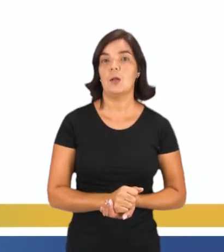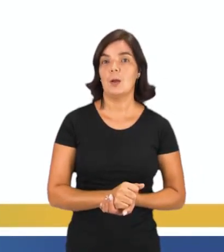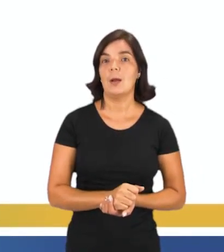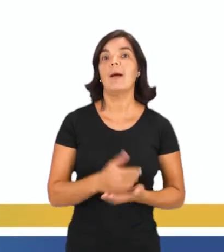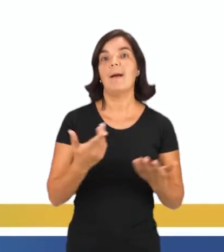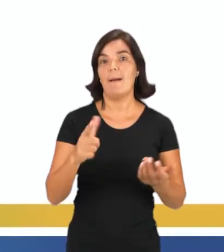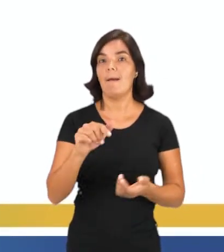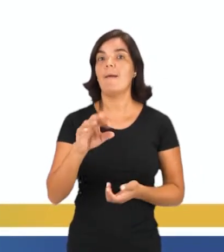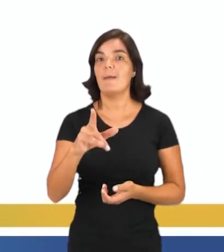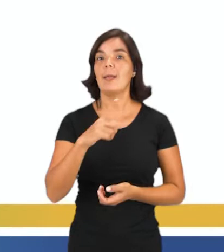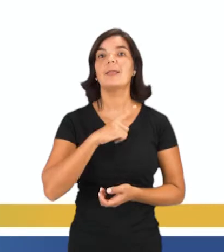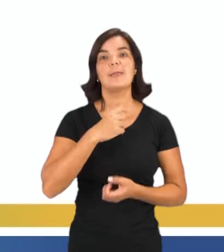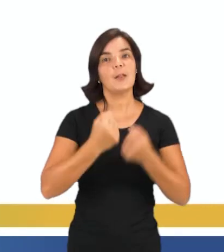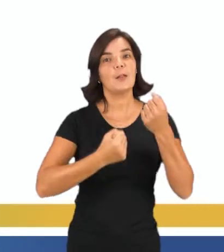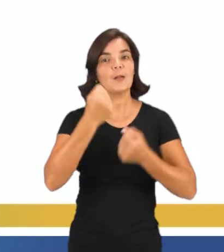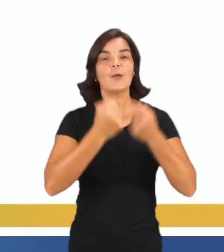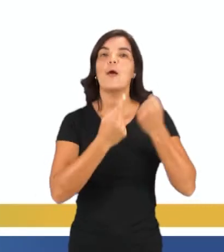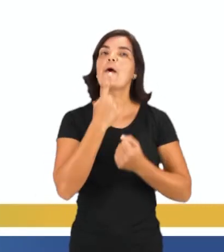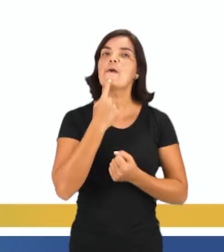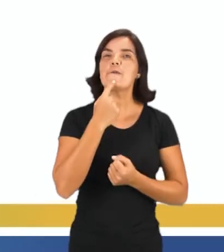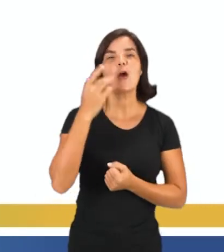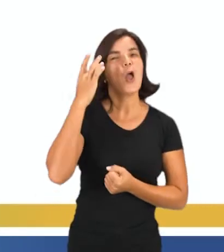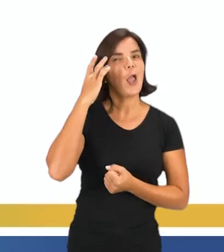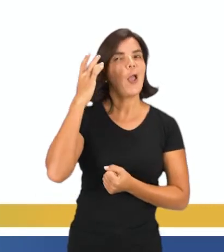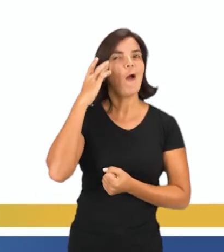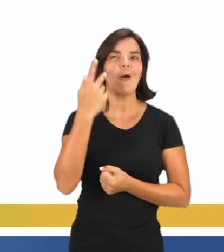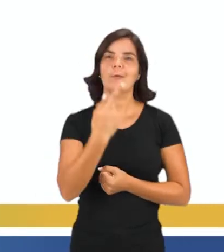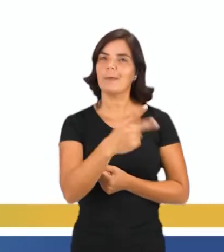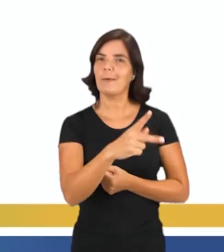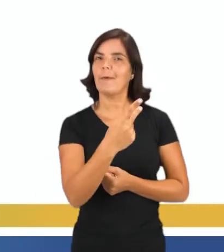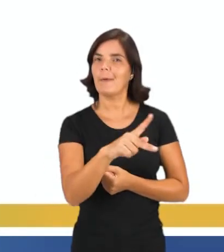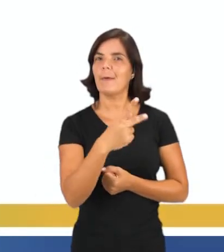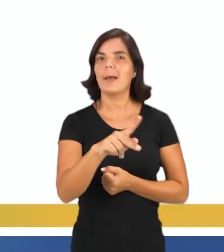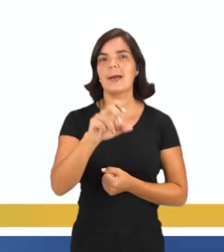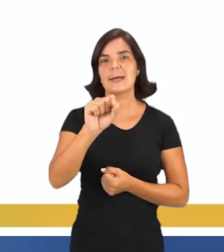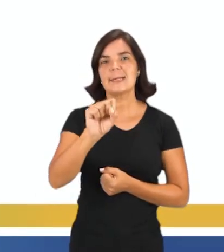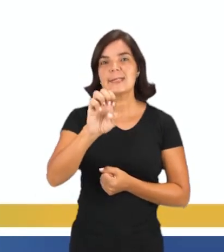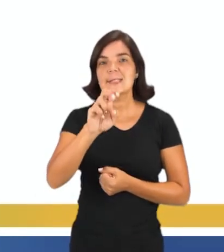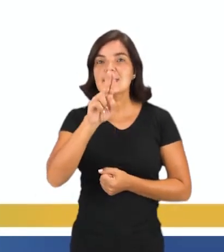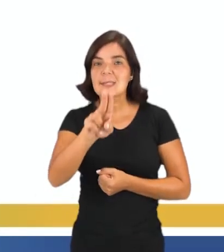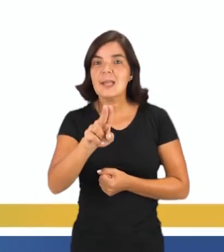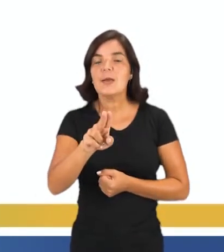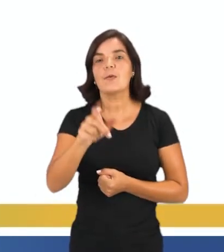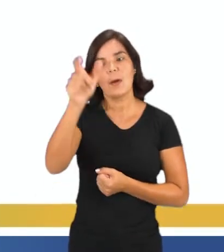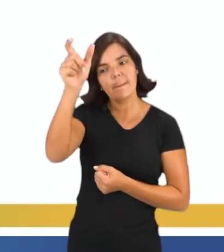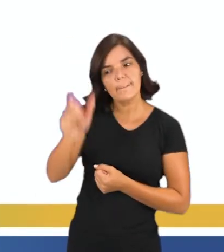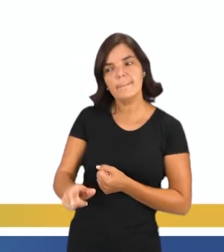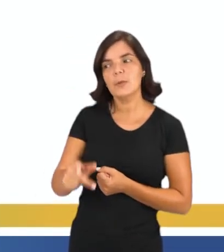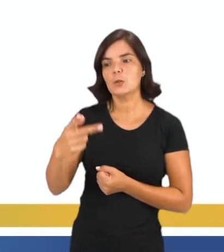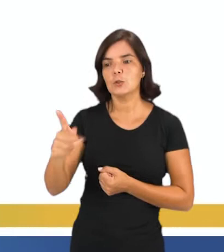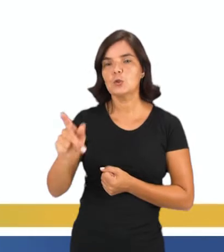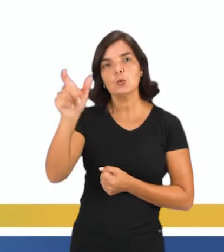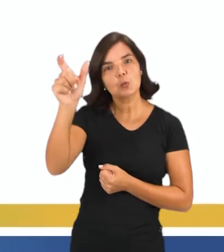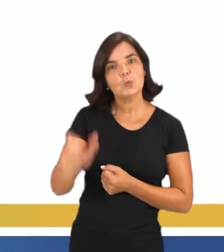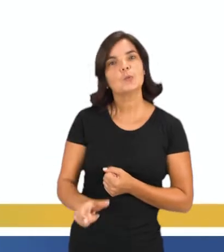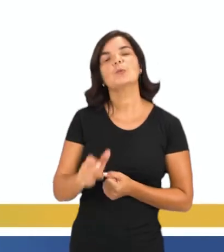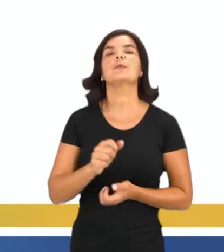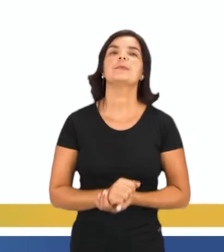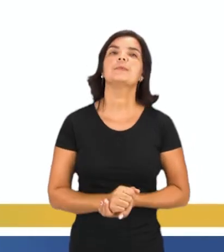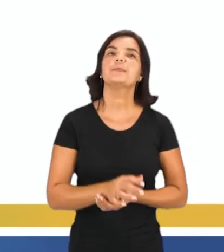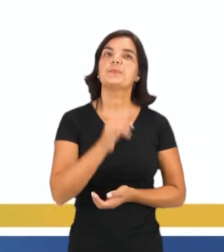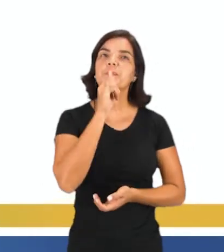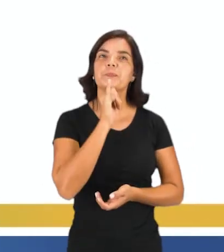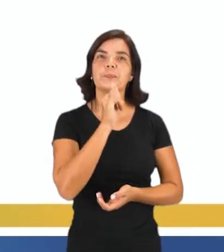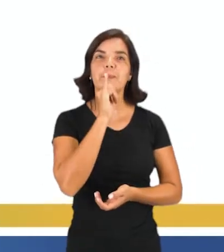Ou seja, Lola tem um carro vermelho, eu acho que é dela, é seu. ou seja, daquela pessoa.